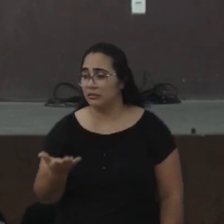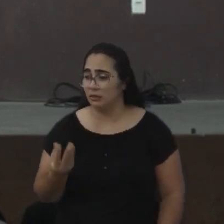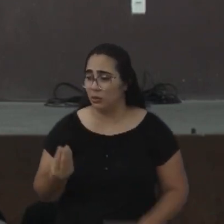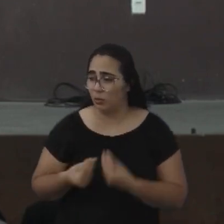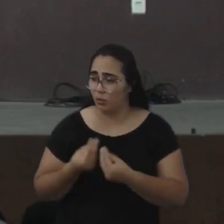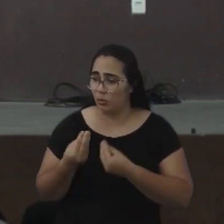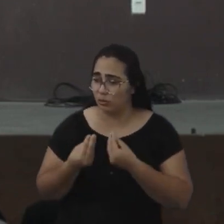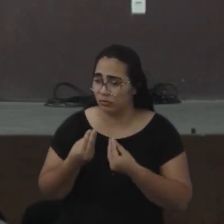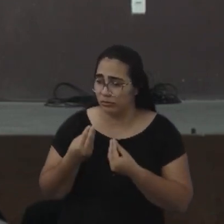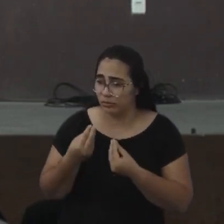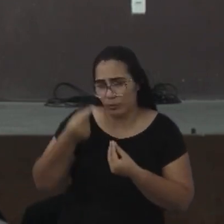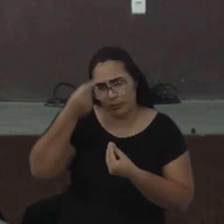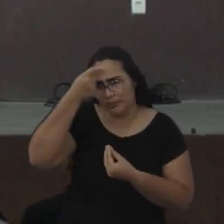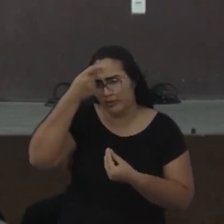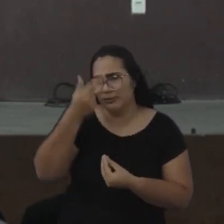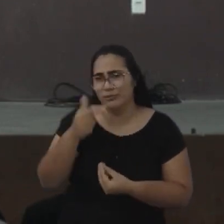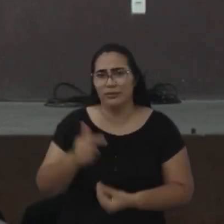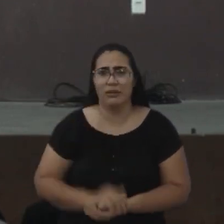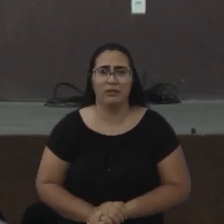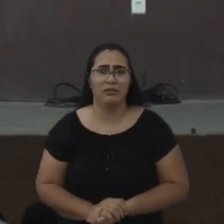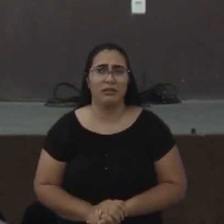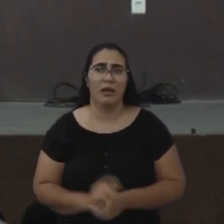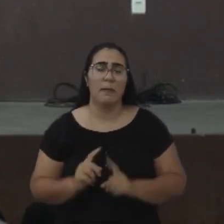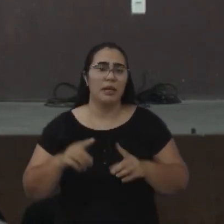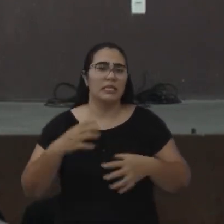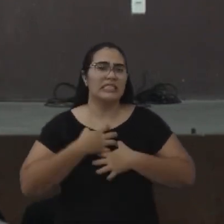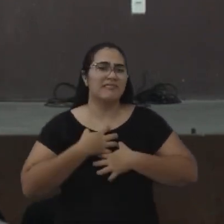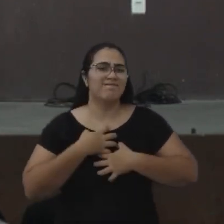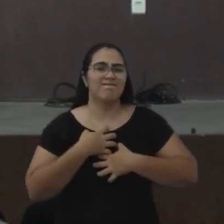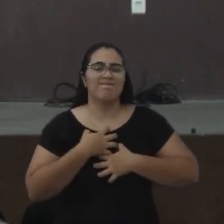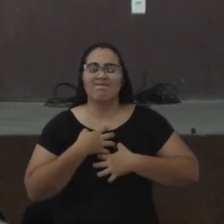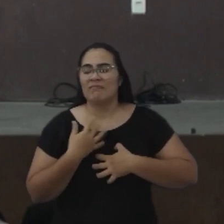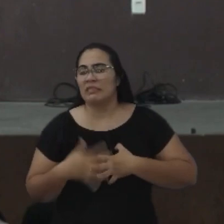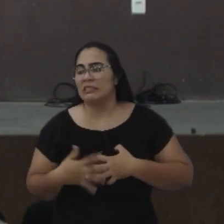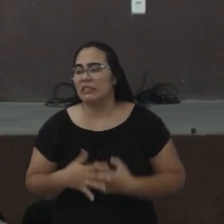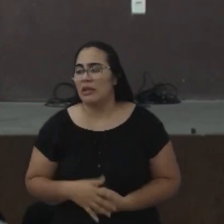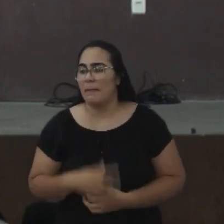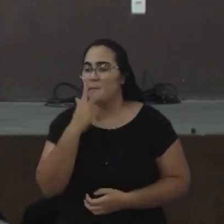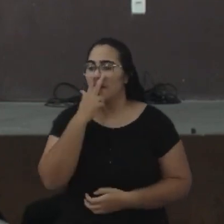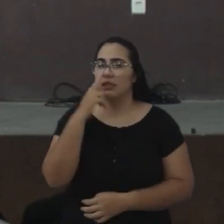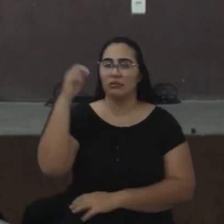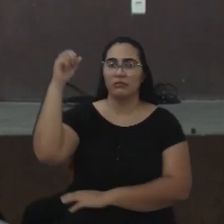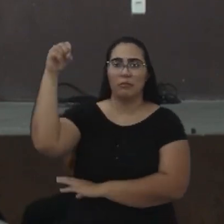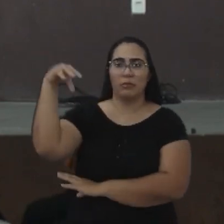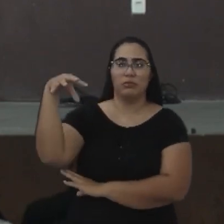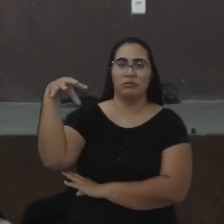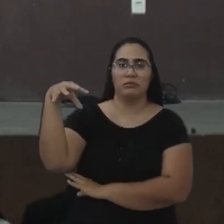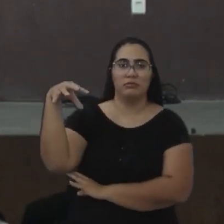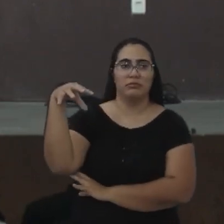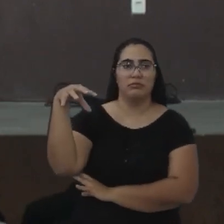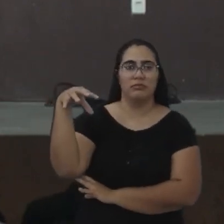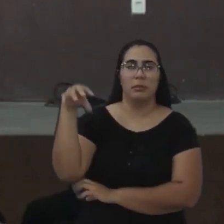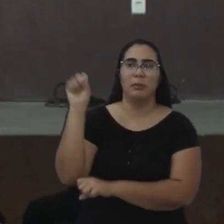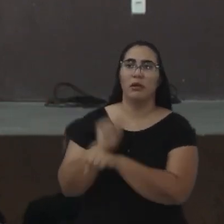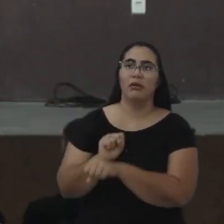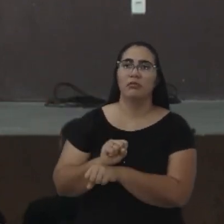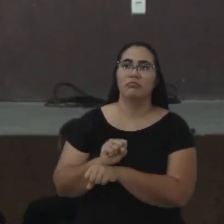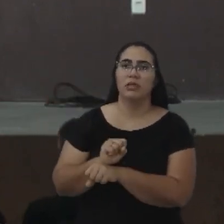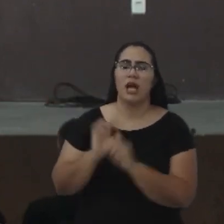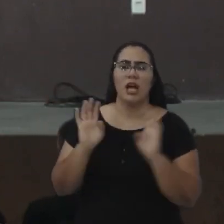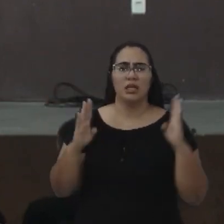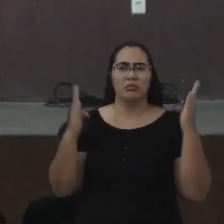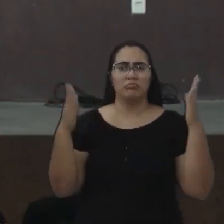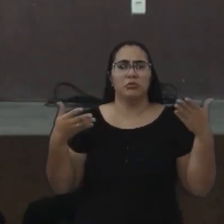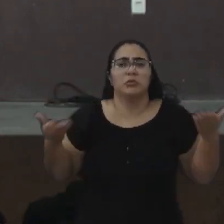sem noção. Mas você fica incomodado, você vira um poste lá. Não tem o que você fazer. Você vai celebrar o quê? Você